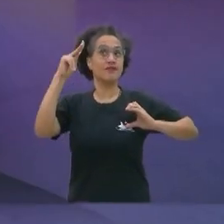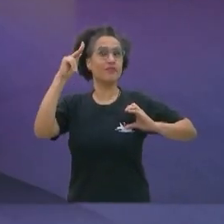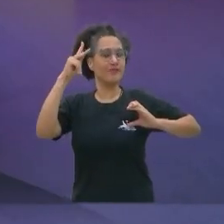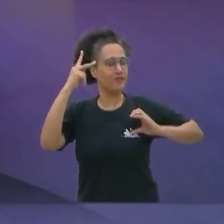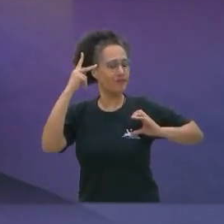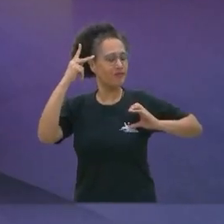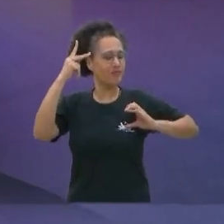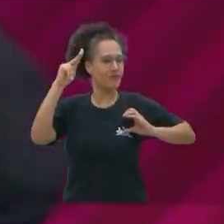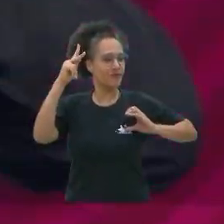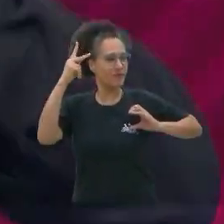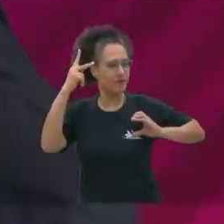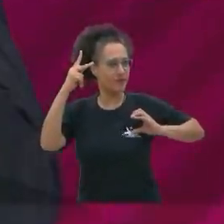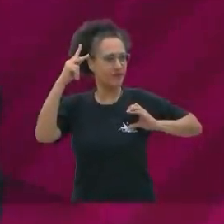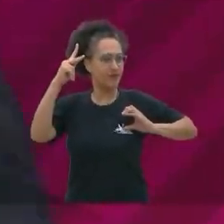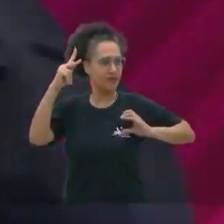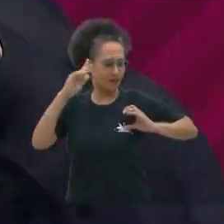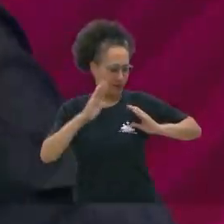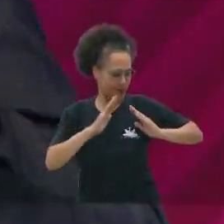é o